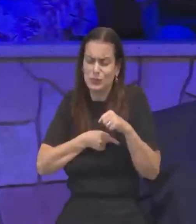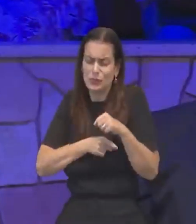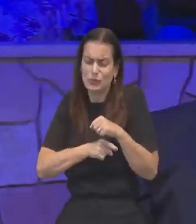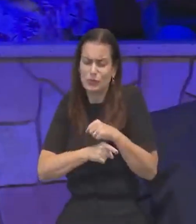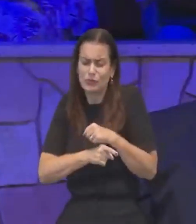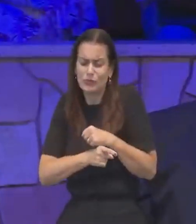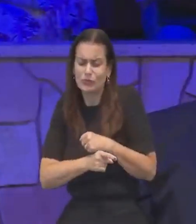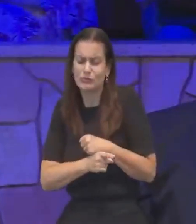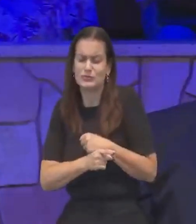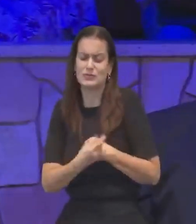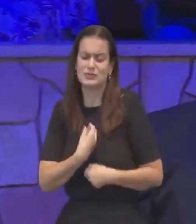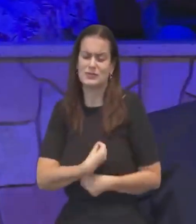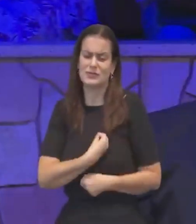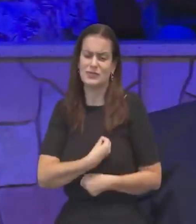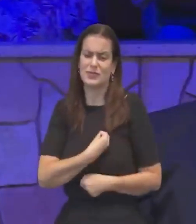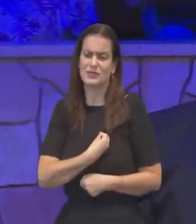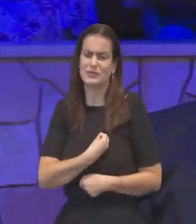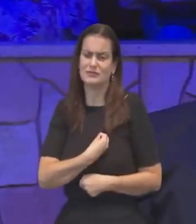seus filhos.